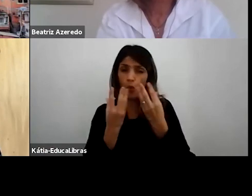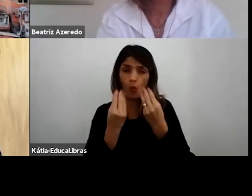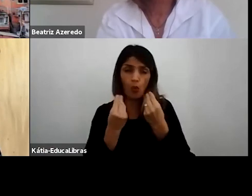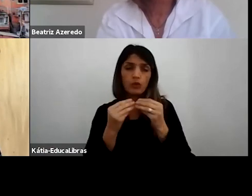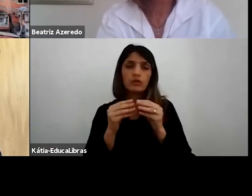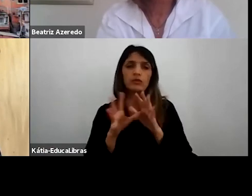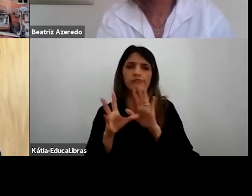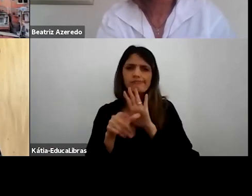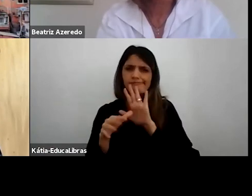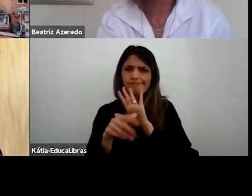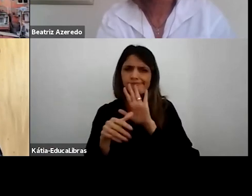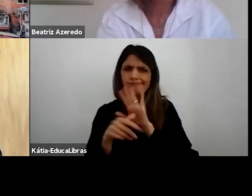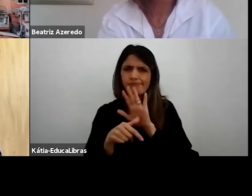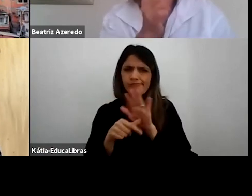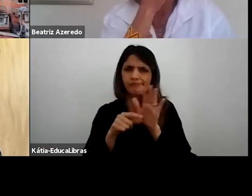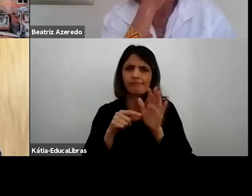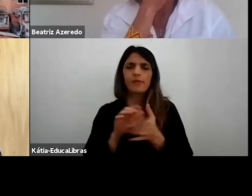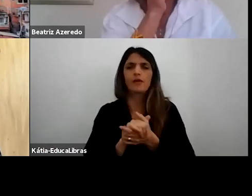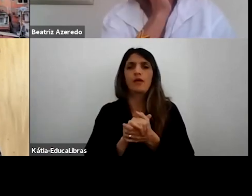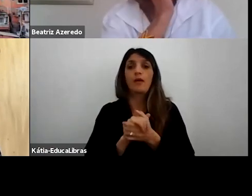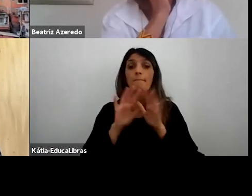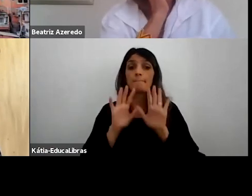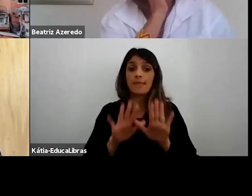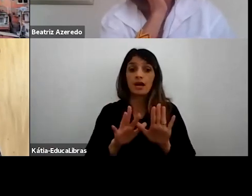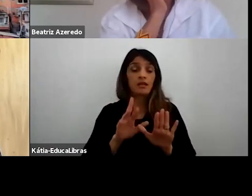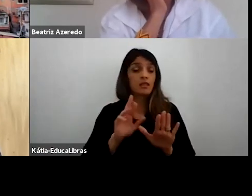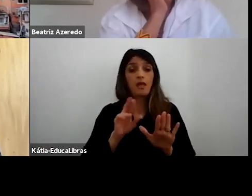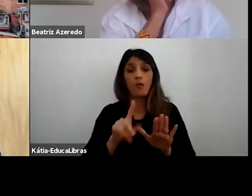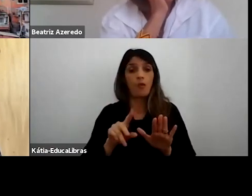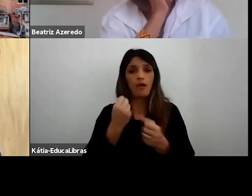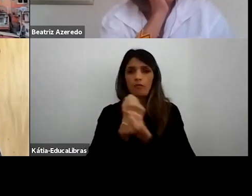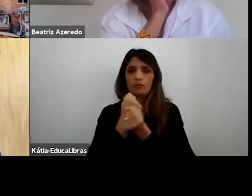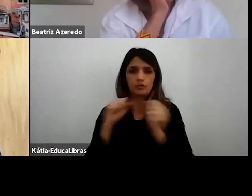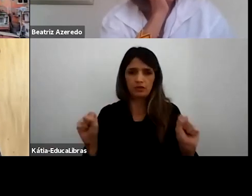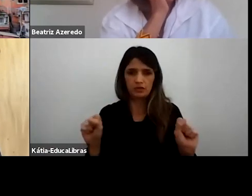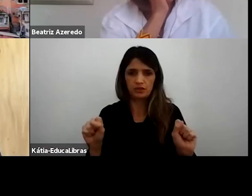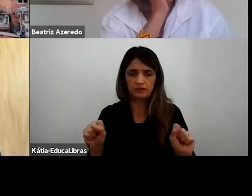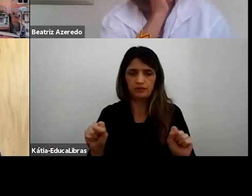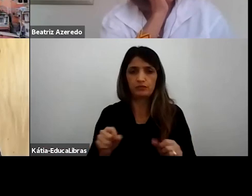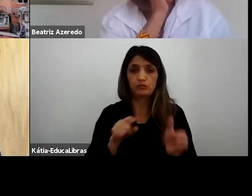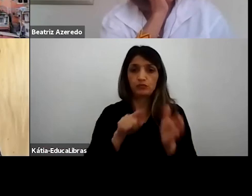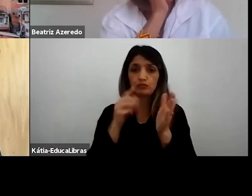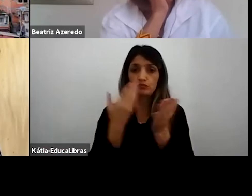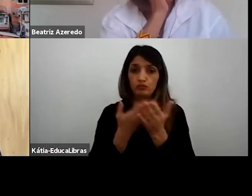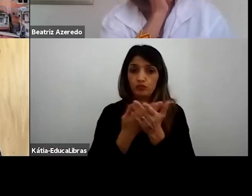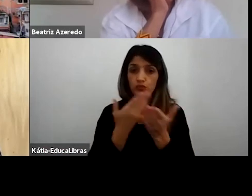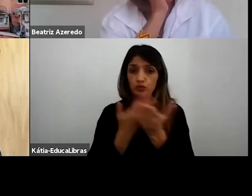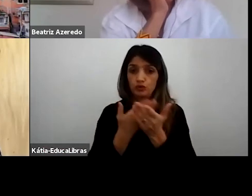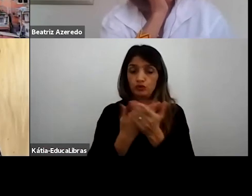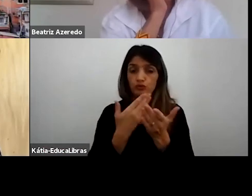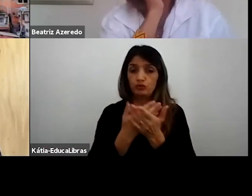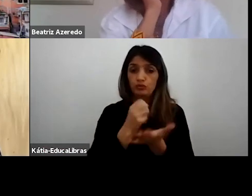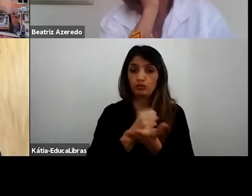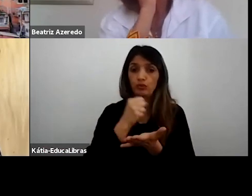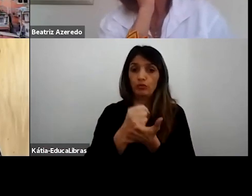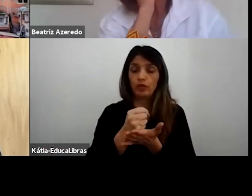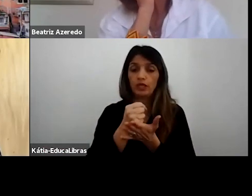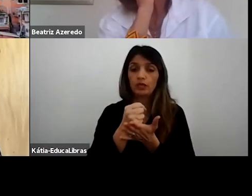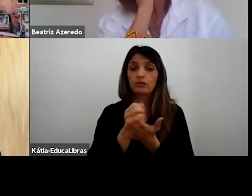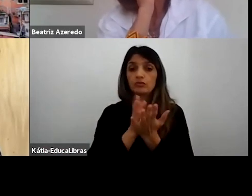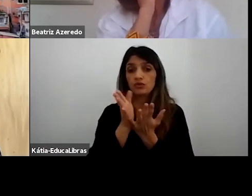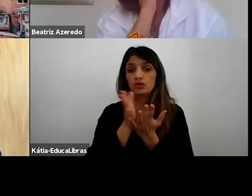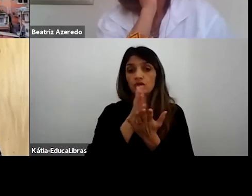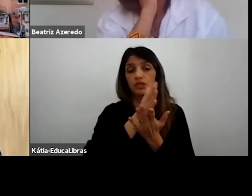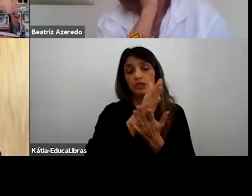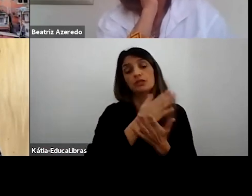não significa que seja impossível. A Charity Aid Foundation tem um estudo muito bonito sobre isso, que está no nosso documento de diretrizes também, que eu sempre gosto de